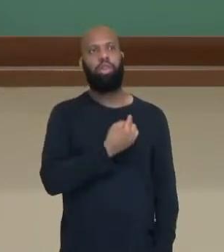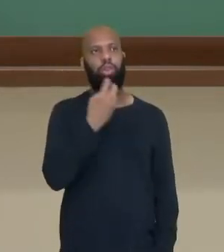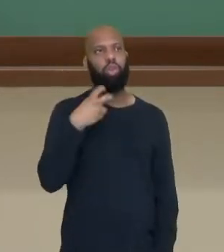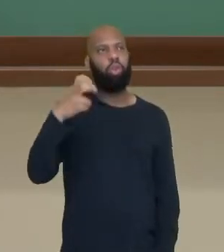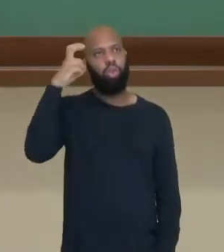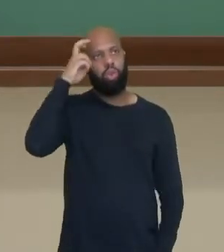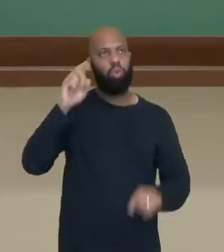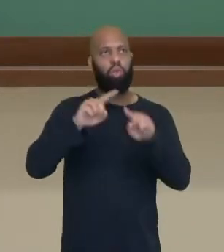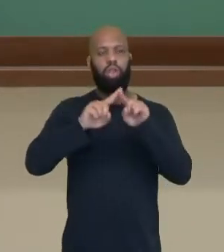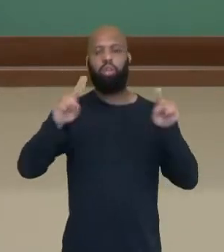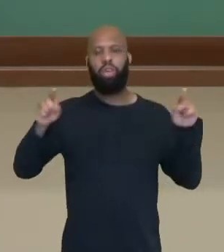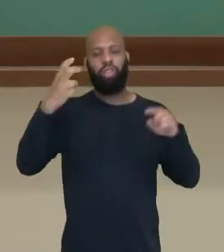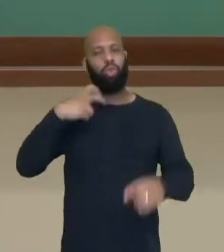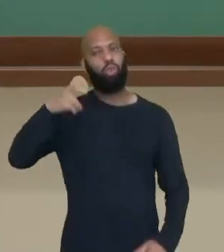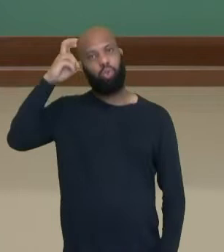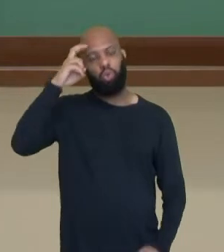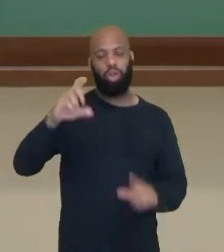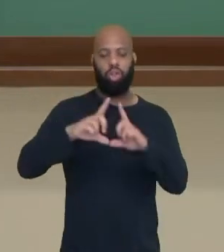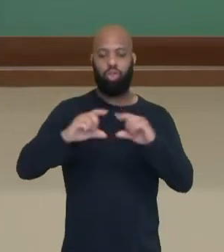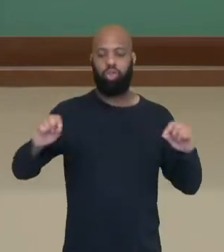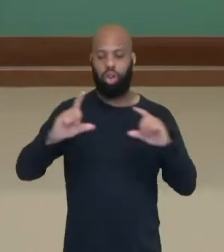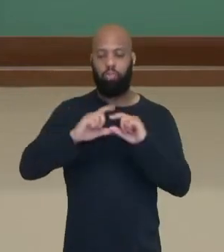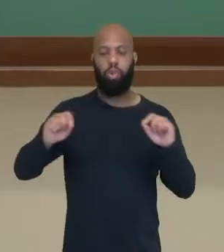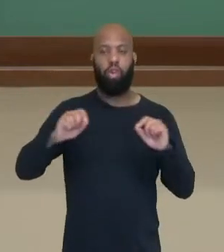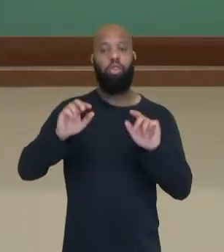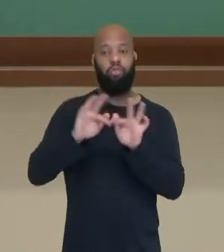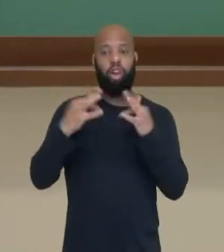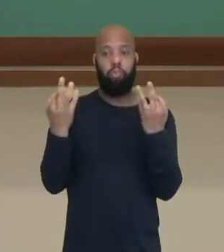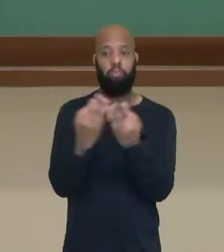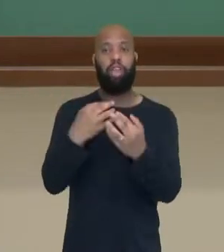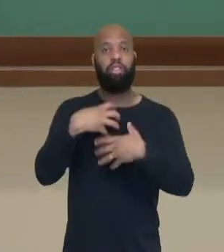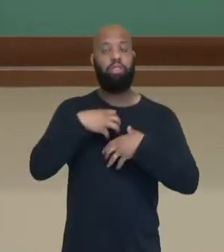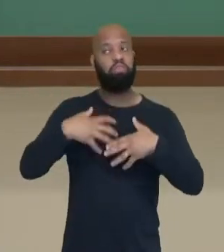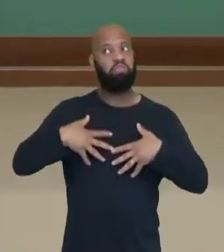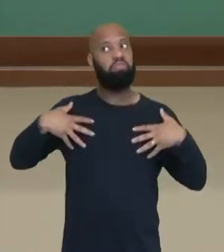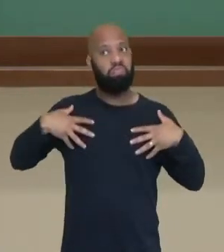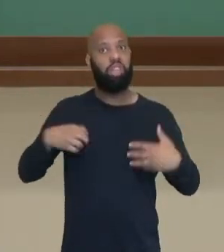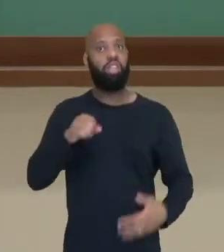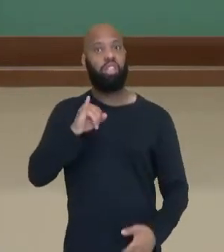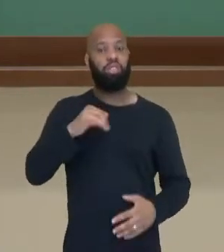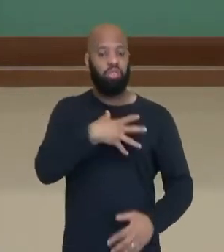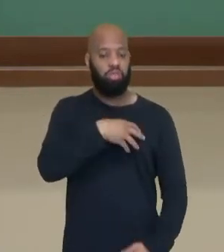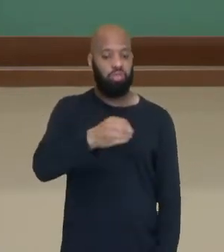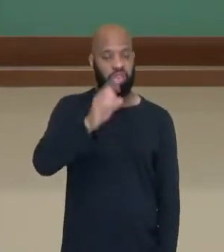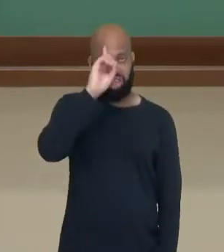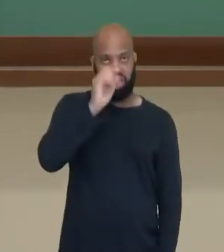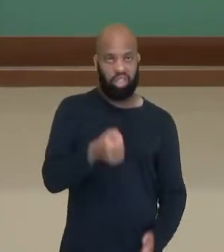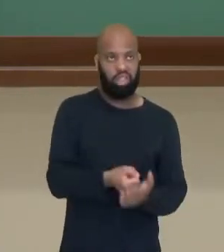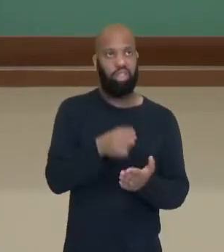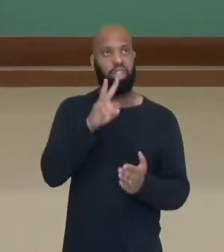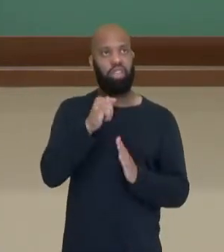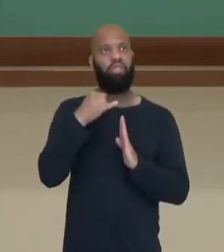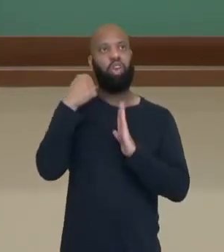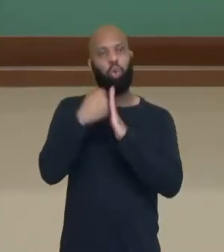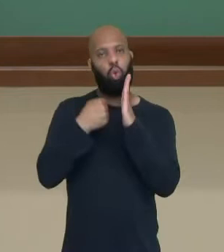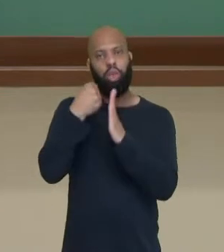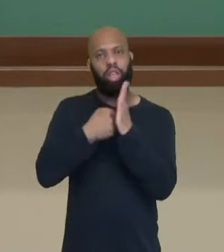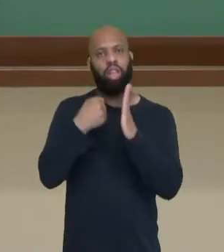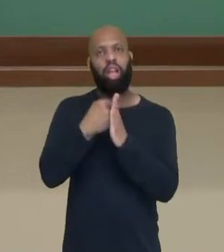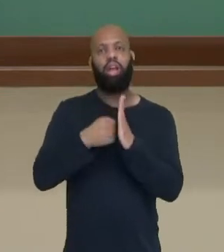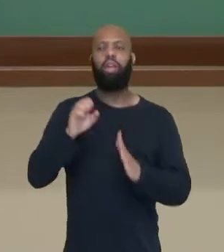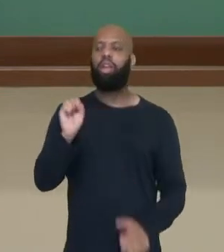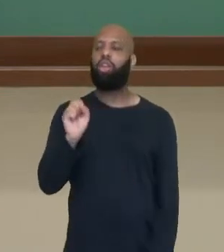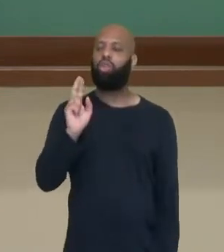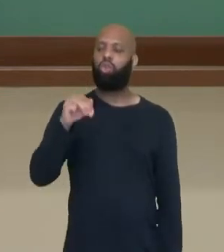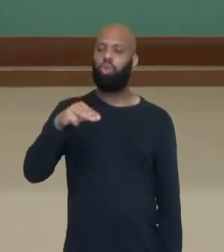na cultura japonesa é uma grande honra para as famílias quando os filhos resolvem, se tornar lutadores